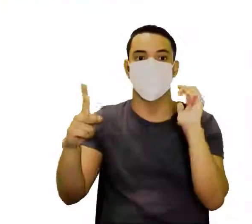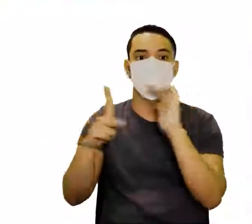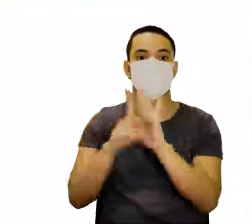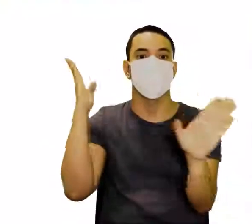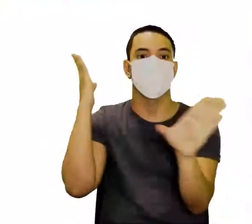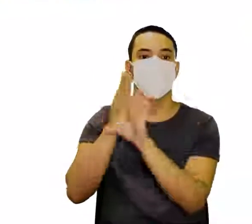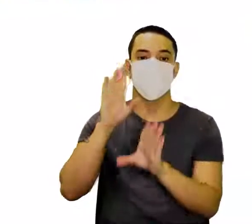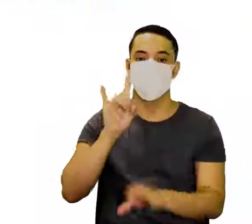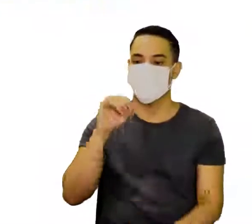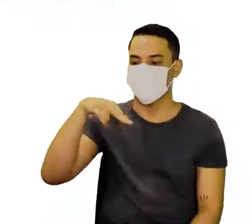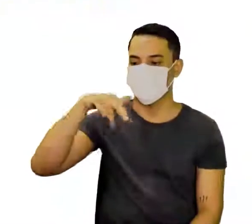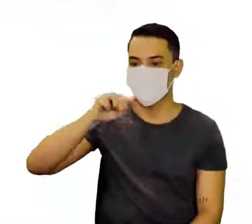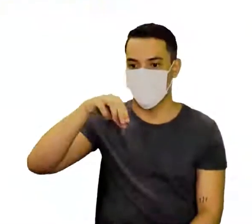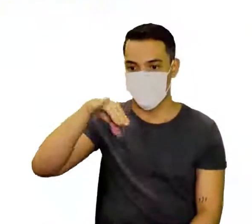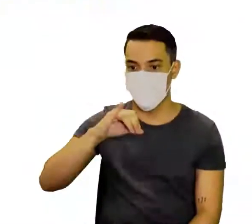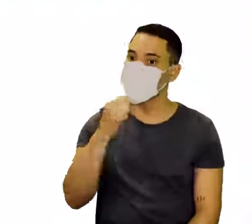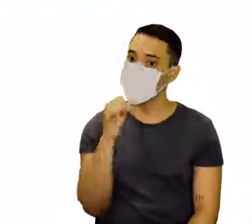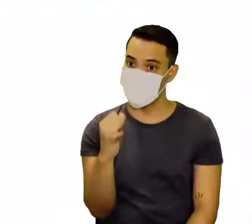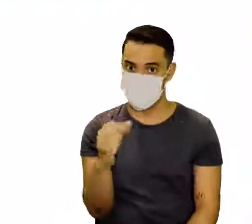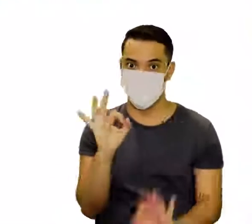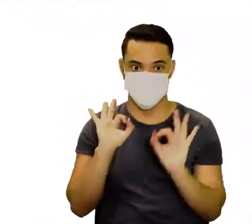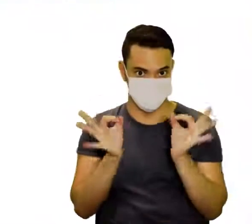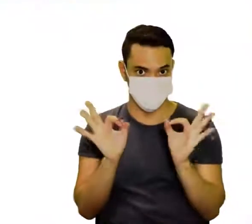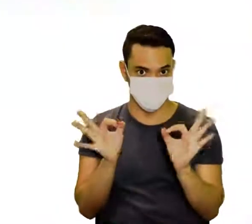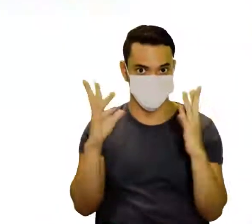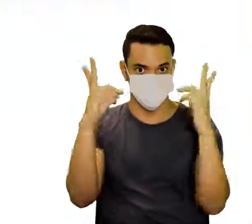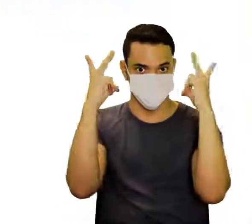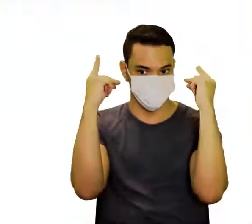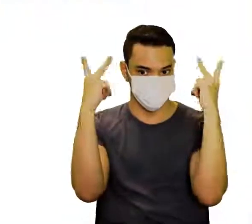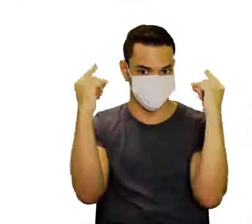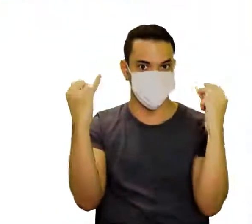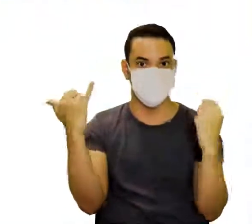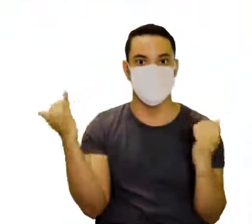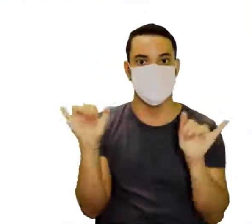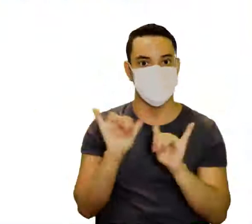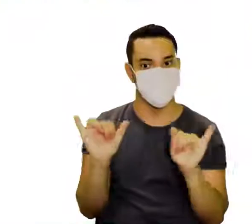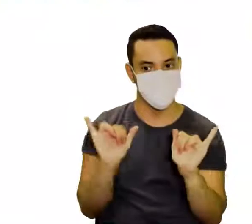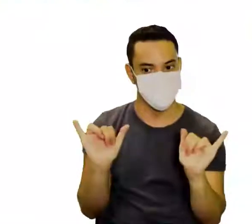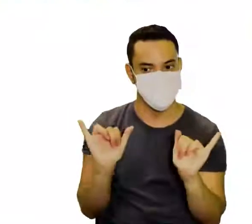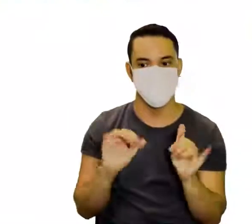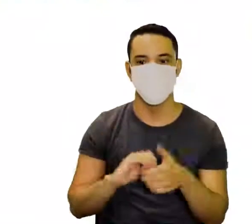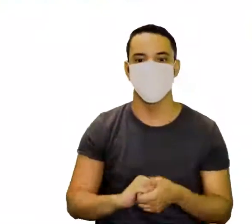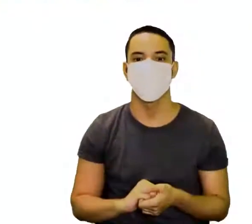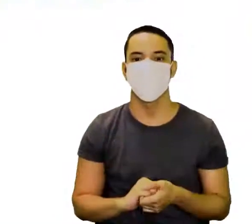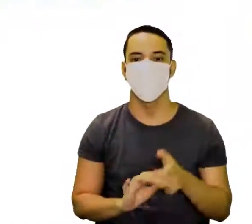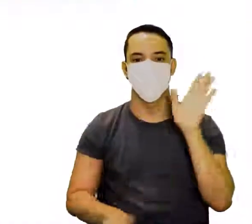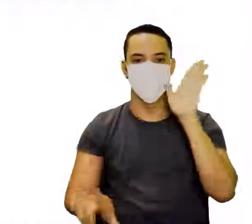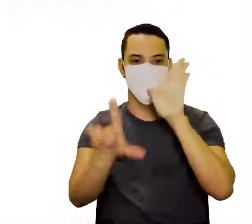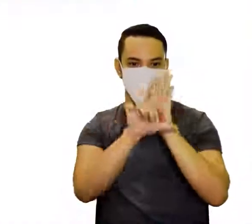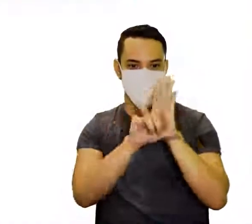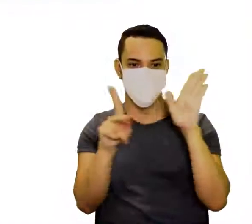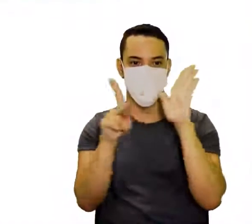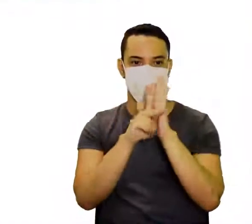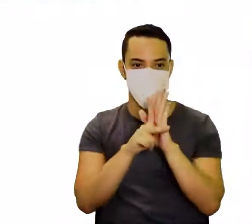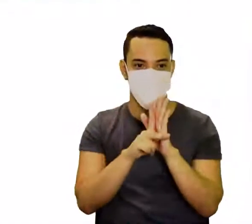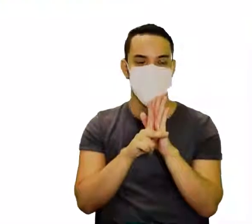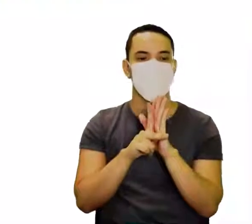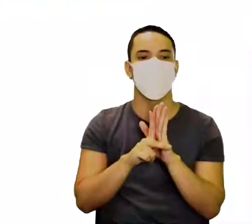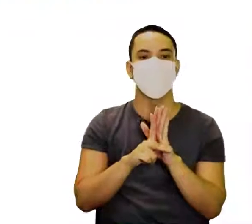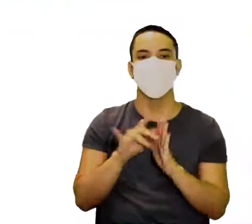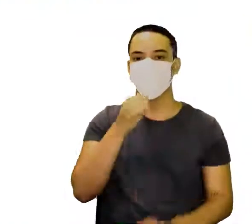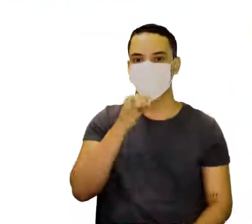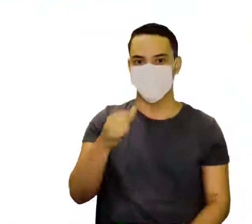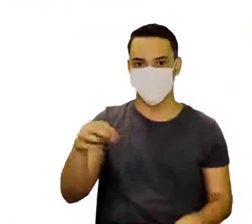através do dínamo em energia elétrica. Tranquilo? A lei básica de indução eletromagnética